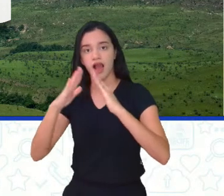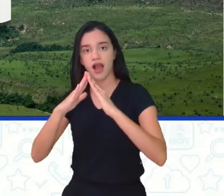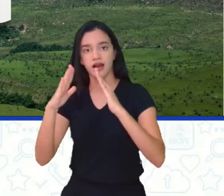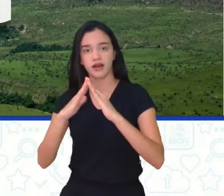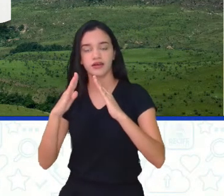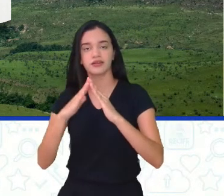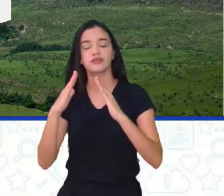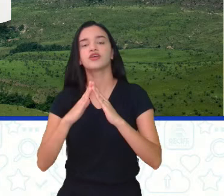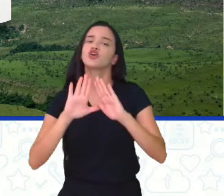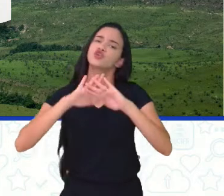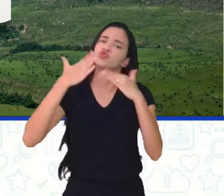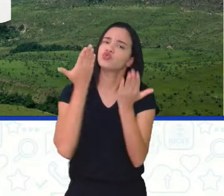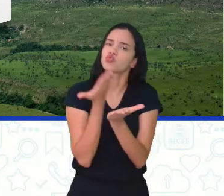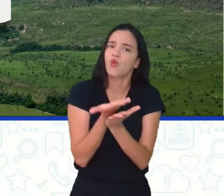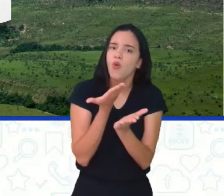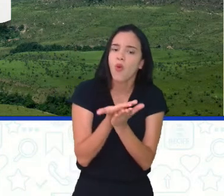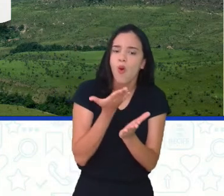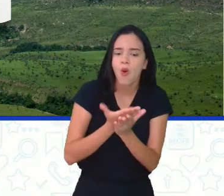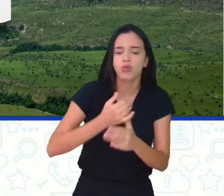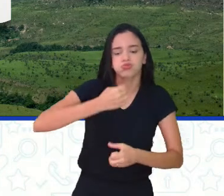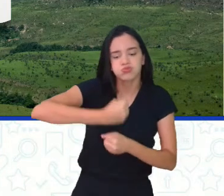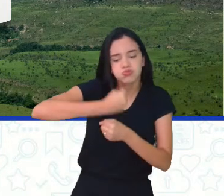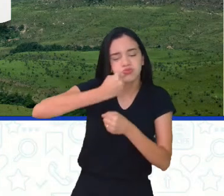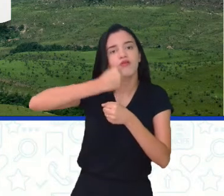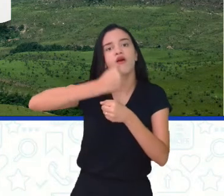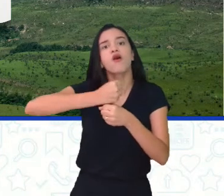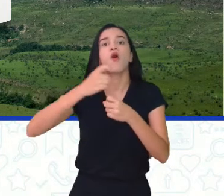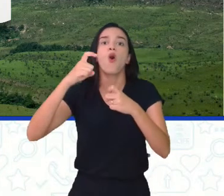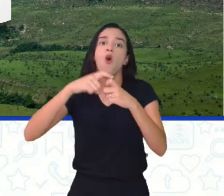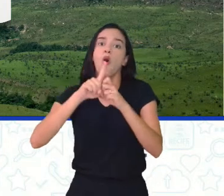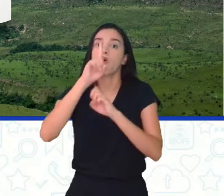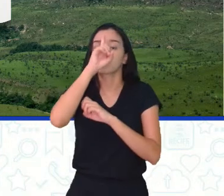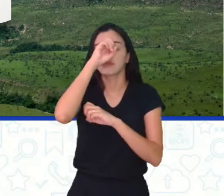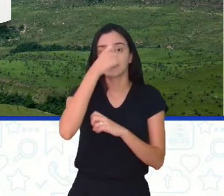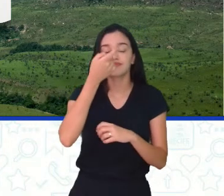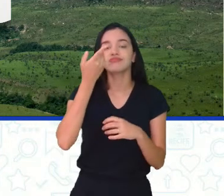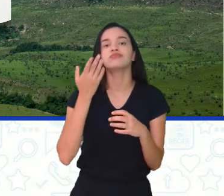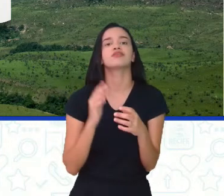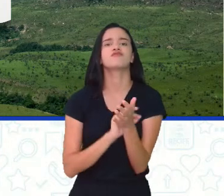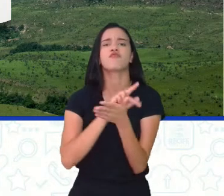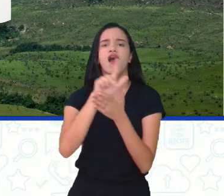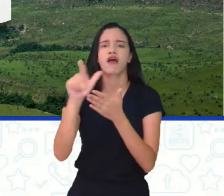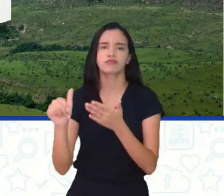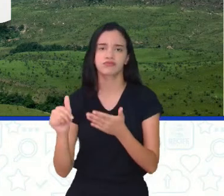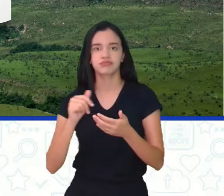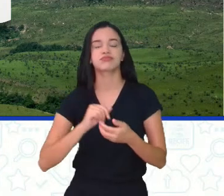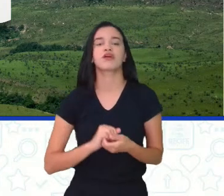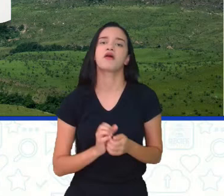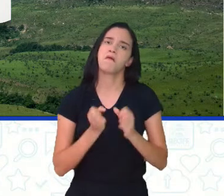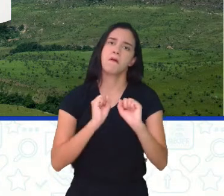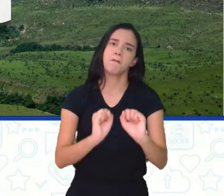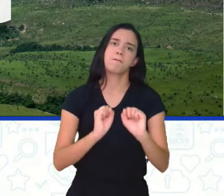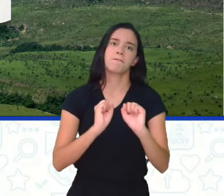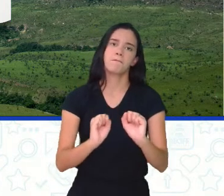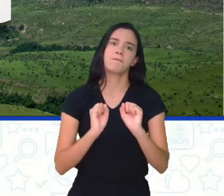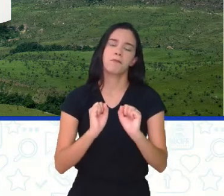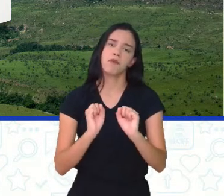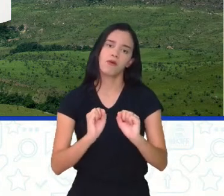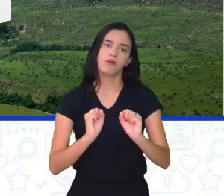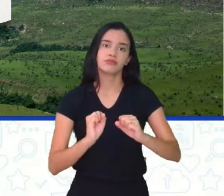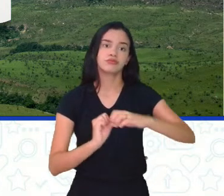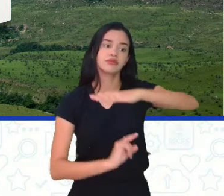pode ser a escola, hospital, enfim, dos mais variados tipos possíveis. Pode ser uma